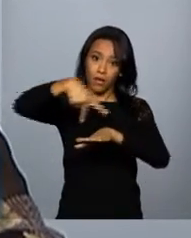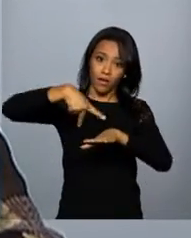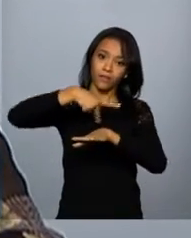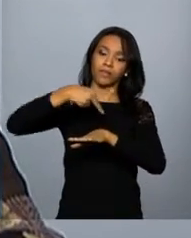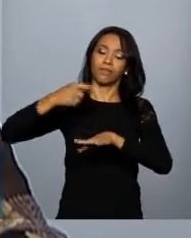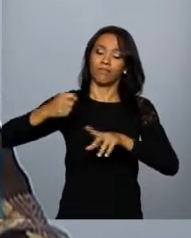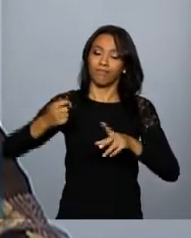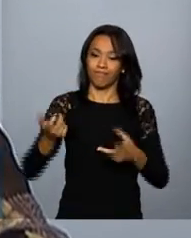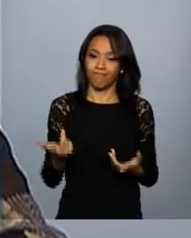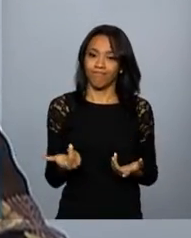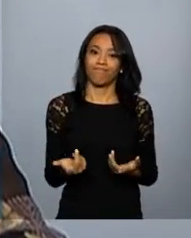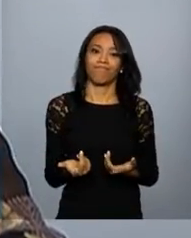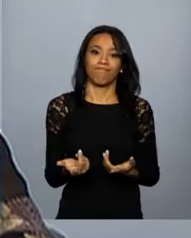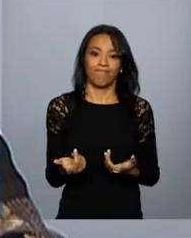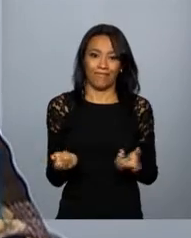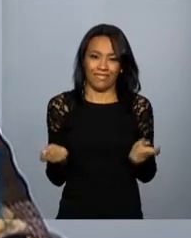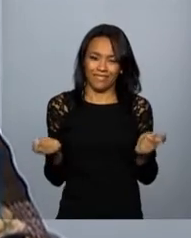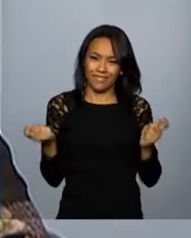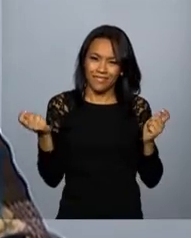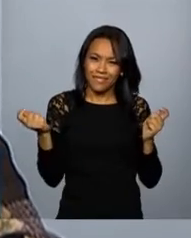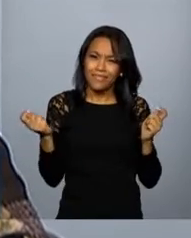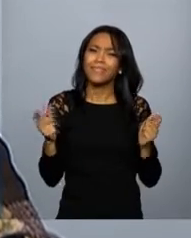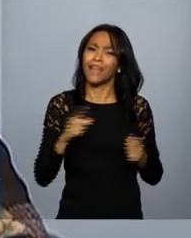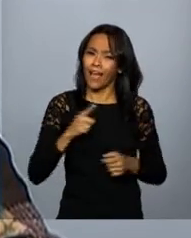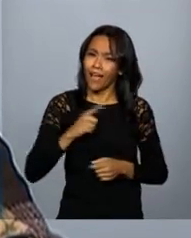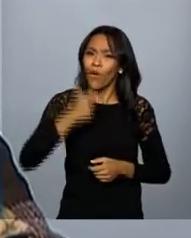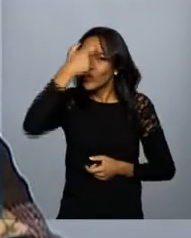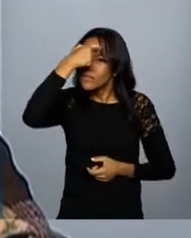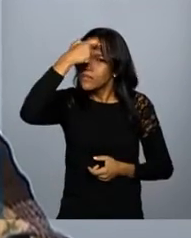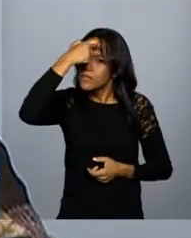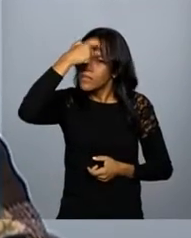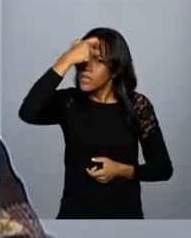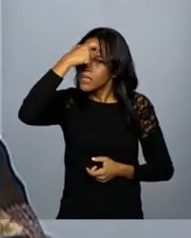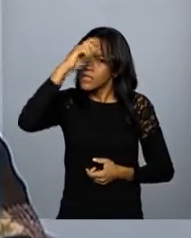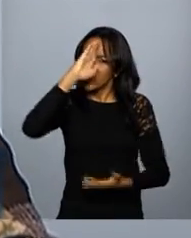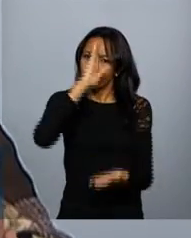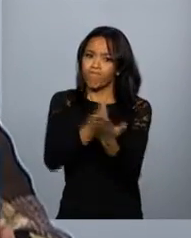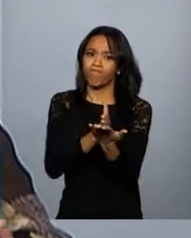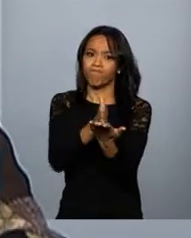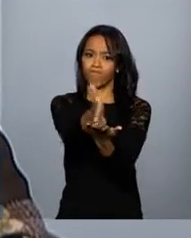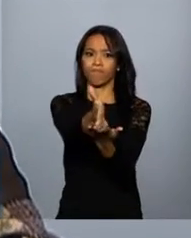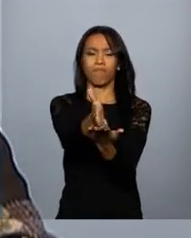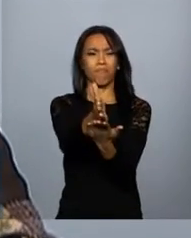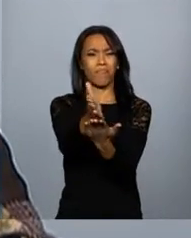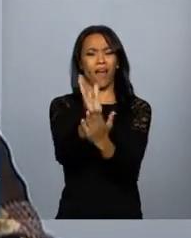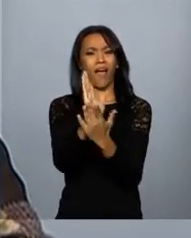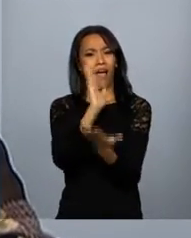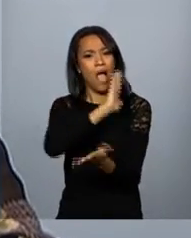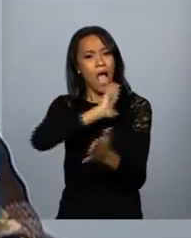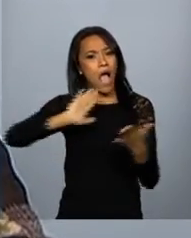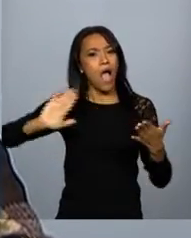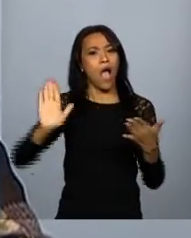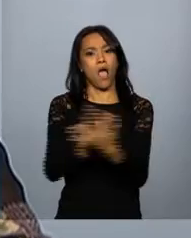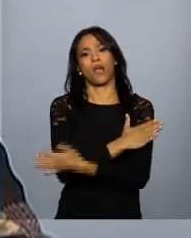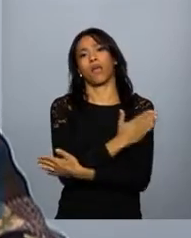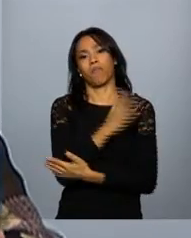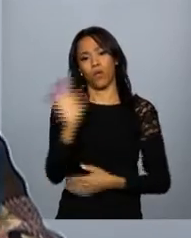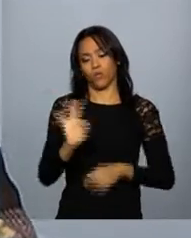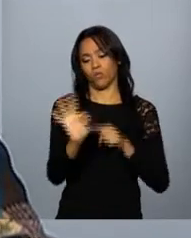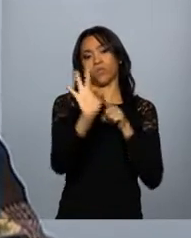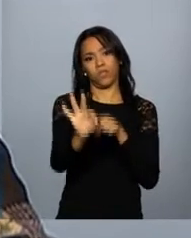tem suficiente consciência e determinação para acabar com esse